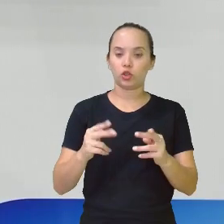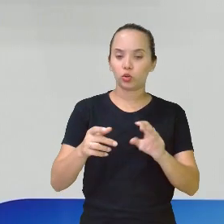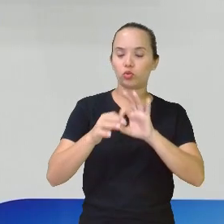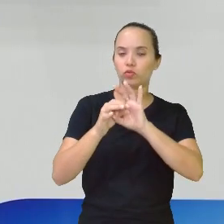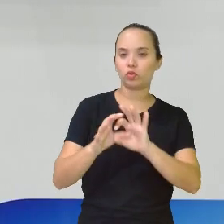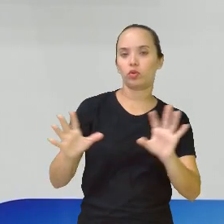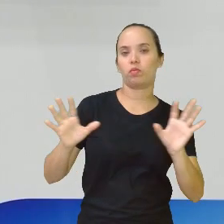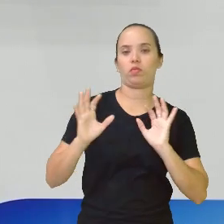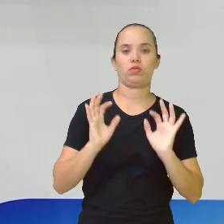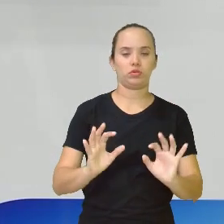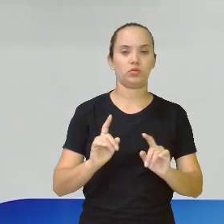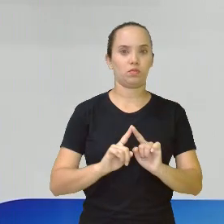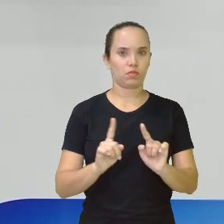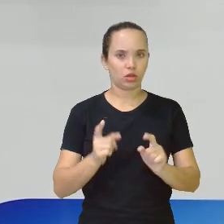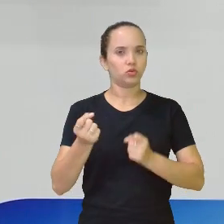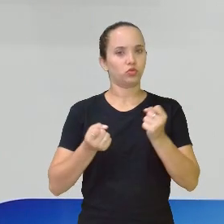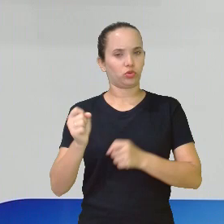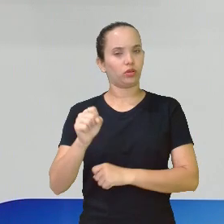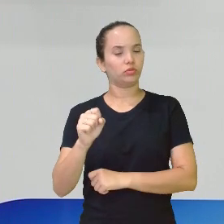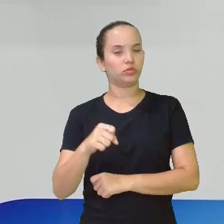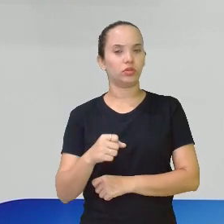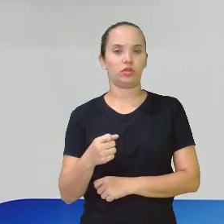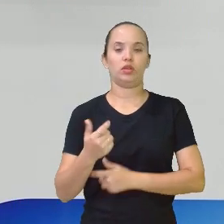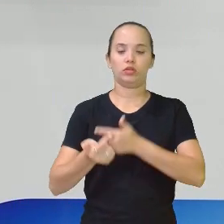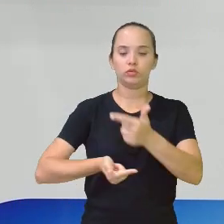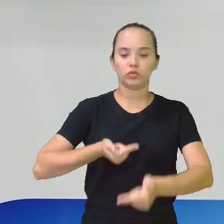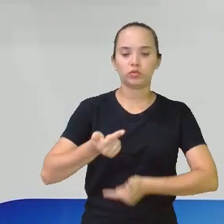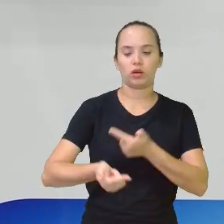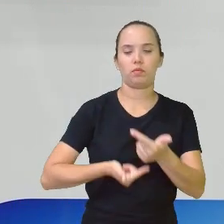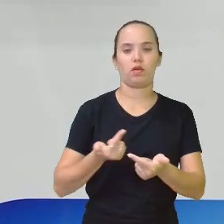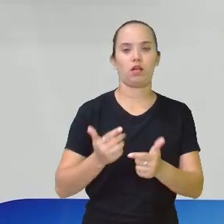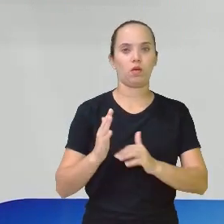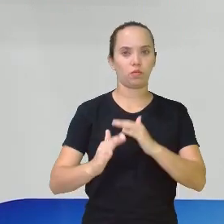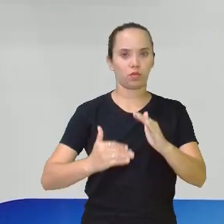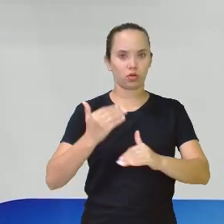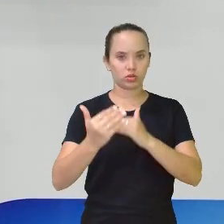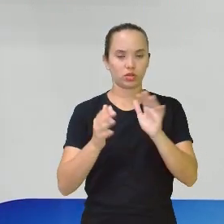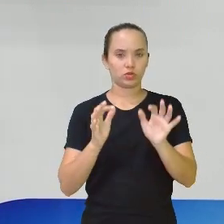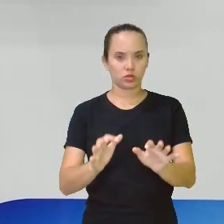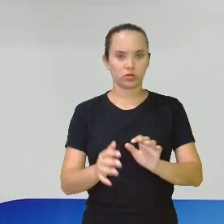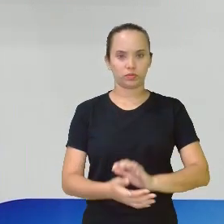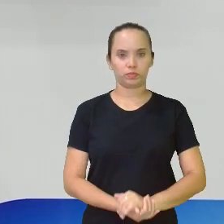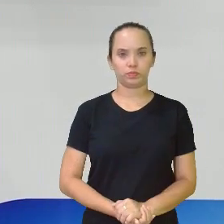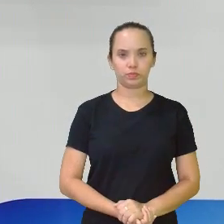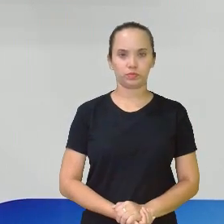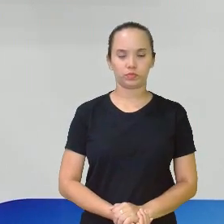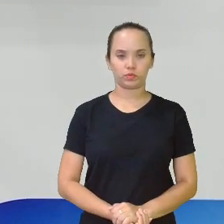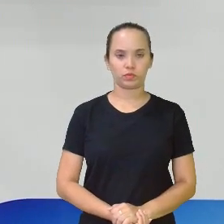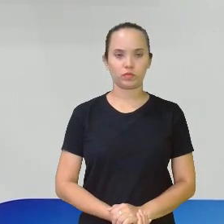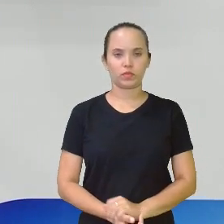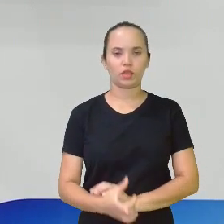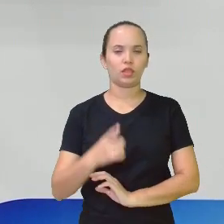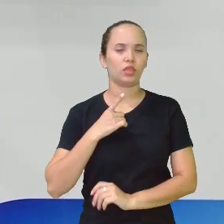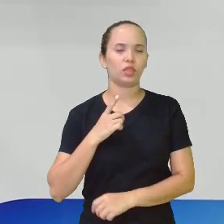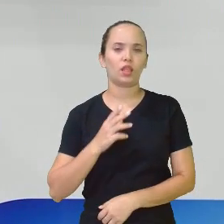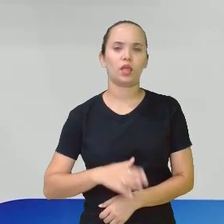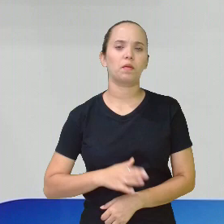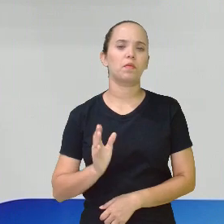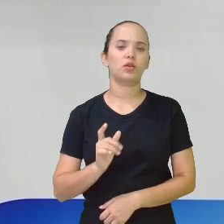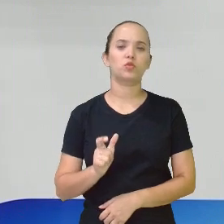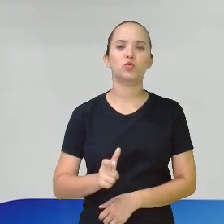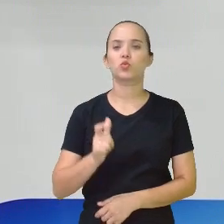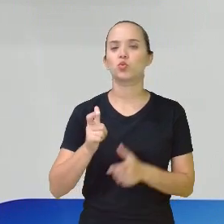Mas os automóveis, sim, eles trabalham com o processo de combustão. Onde mais eu encontro